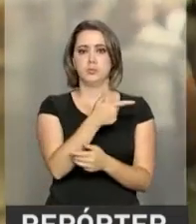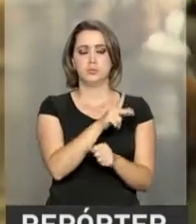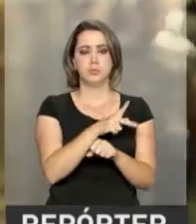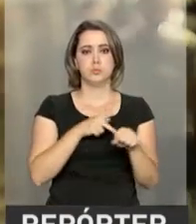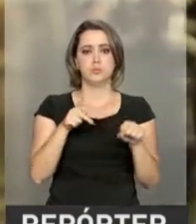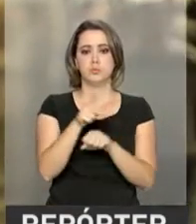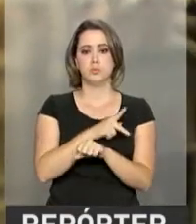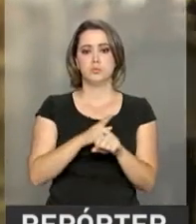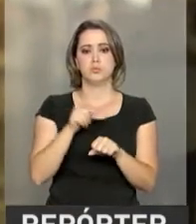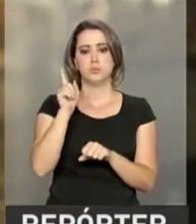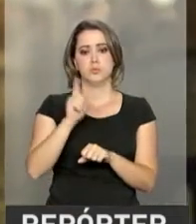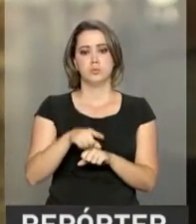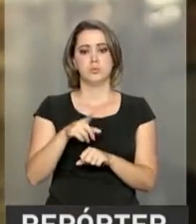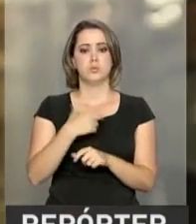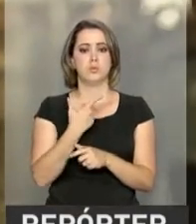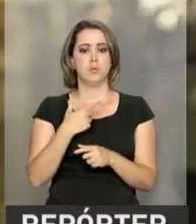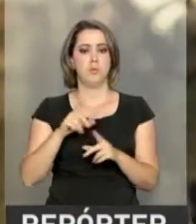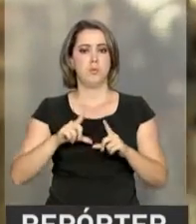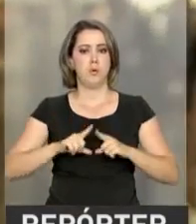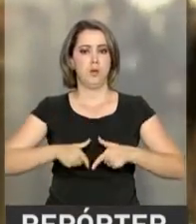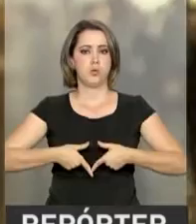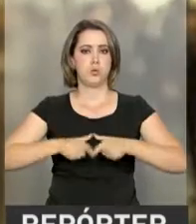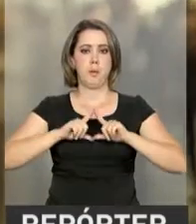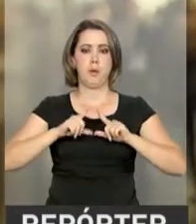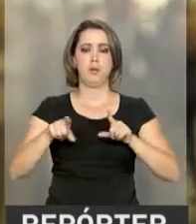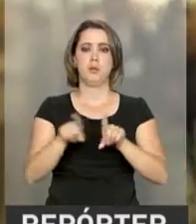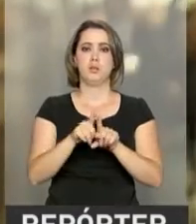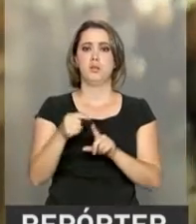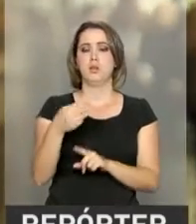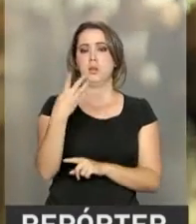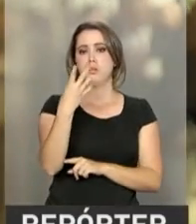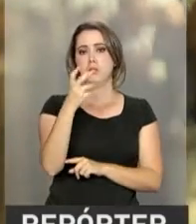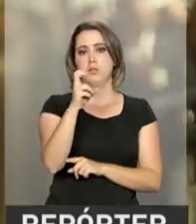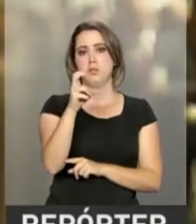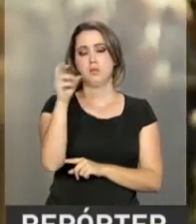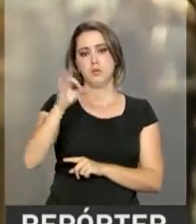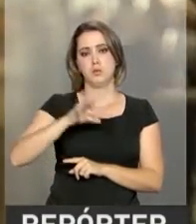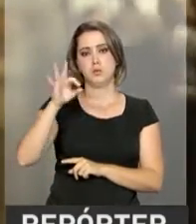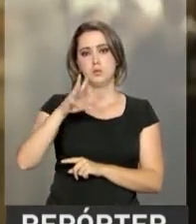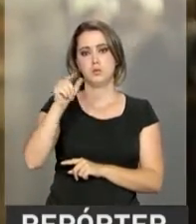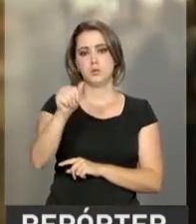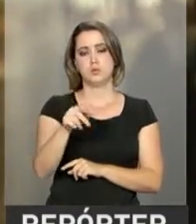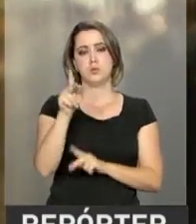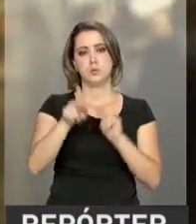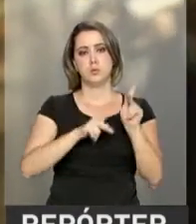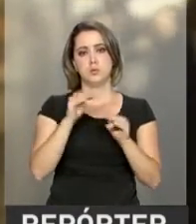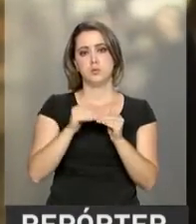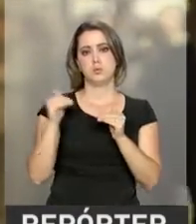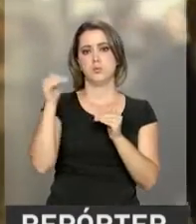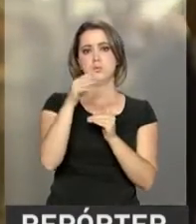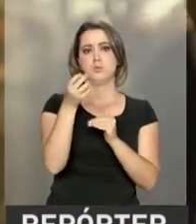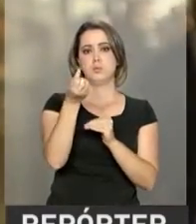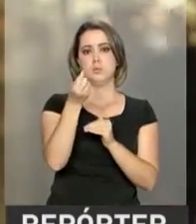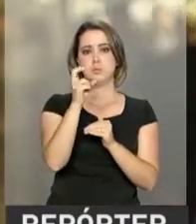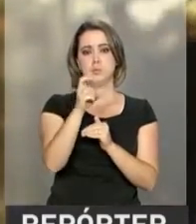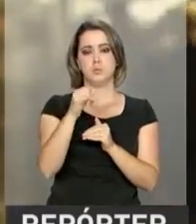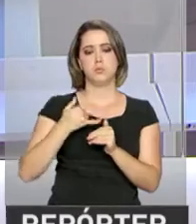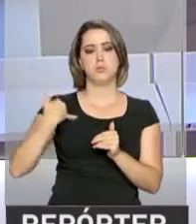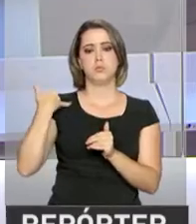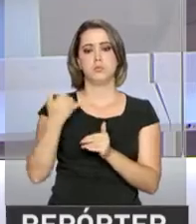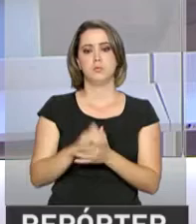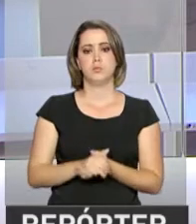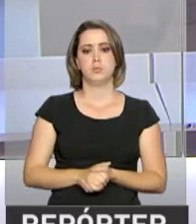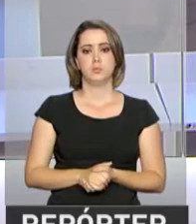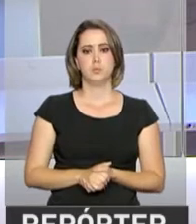como é o caso do japão por exemplo que tem 45% da população acima de 65 anos